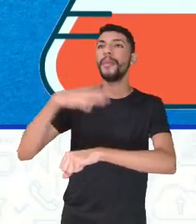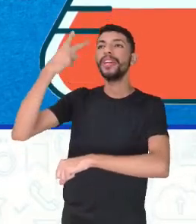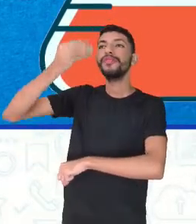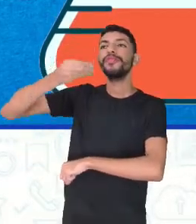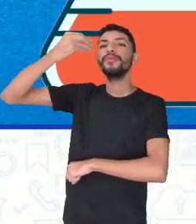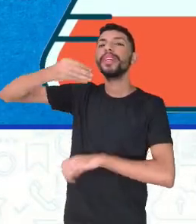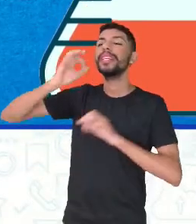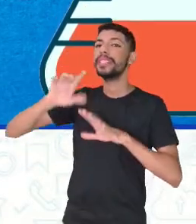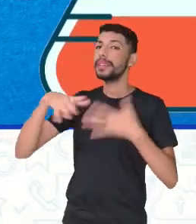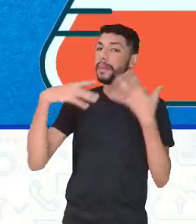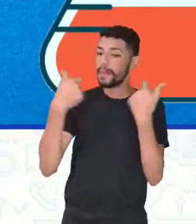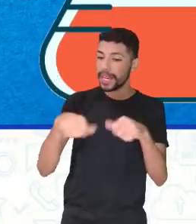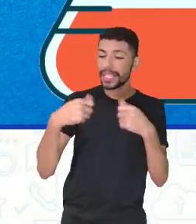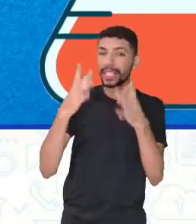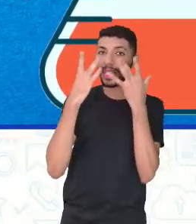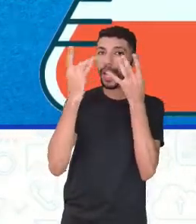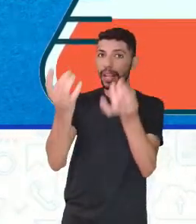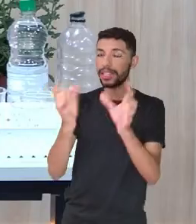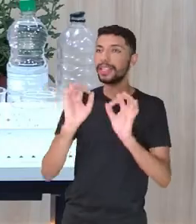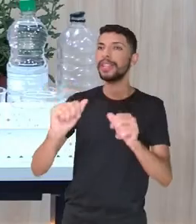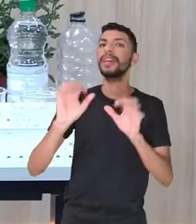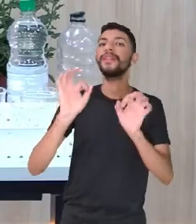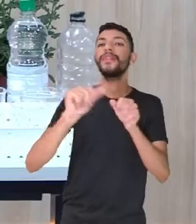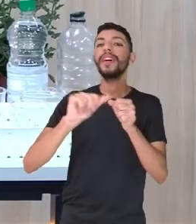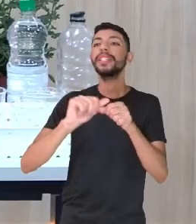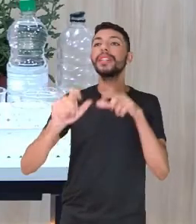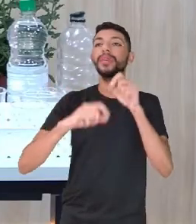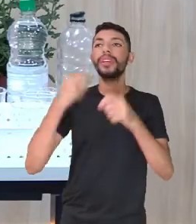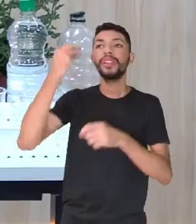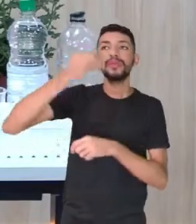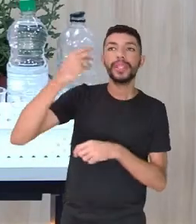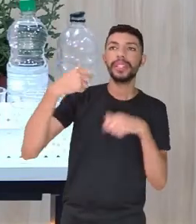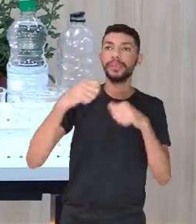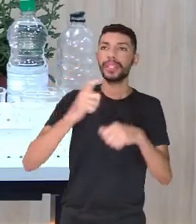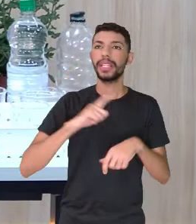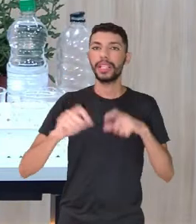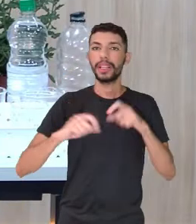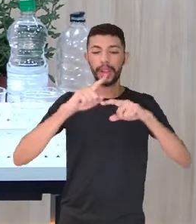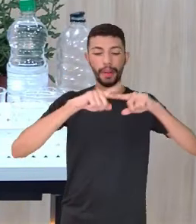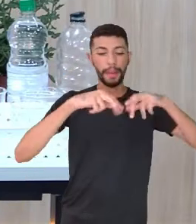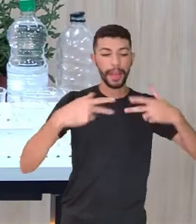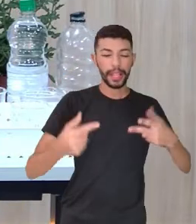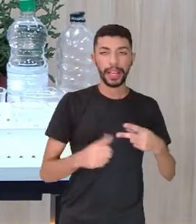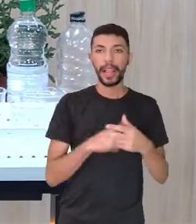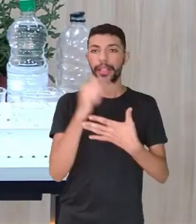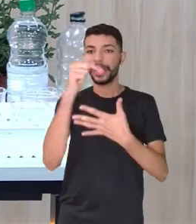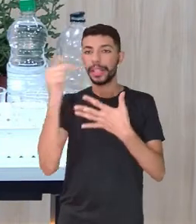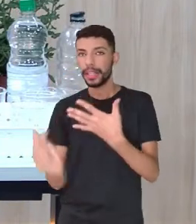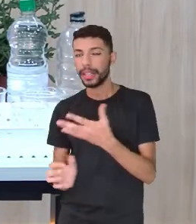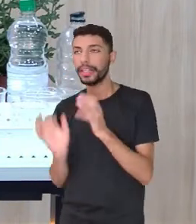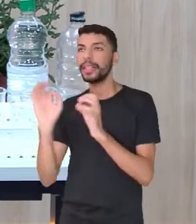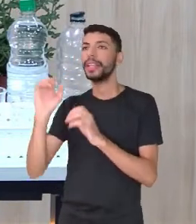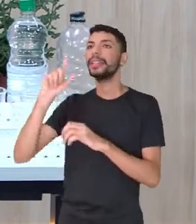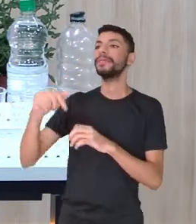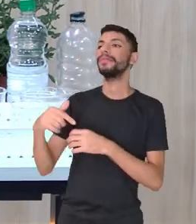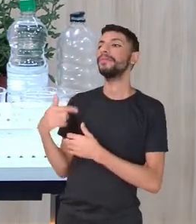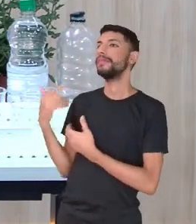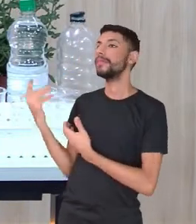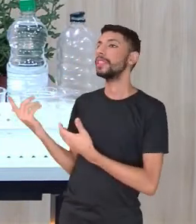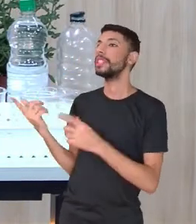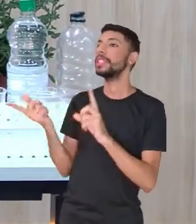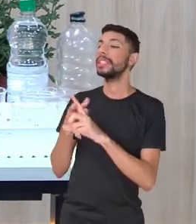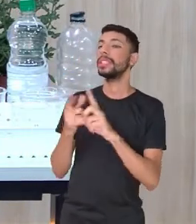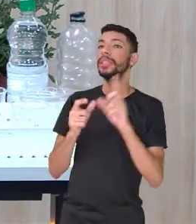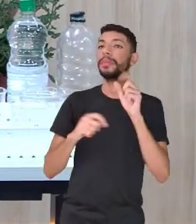É importante ficar atento. Para fazer uma experiência, eu tenho que ter os materiais, não é isso? Que são os instrumentos